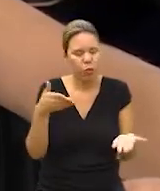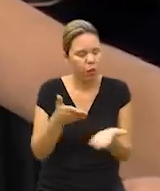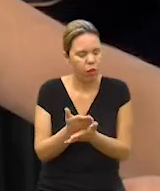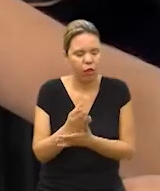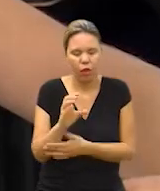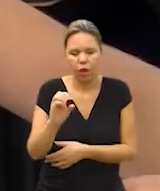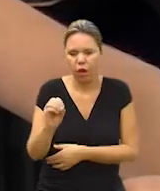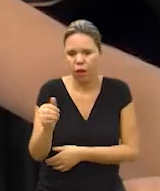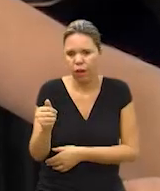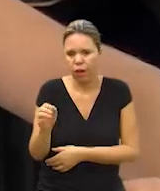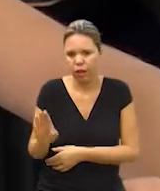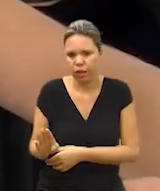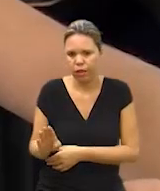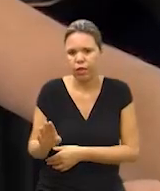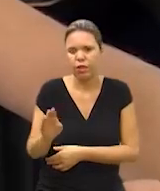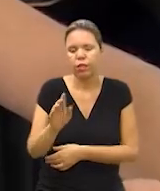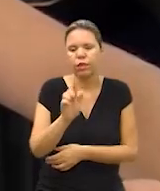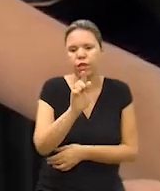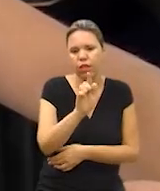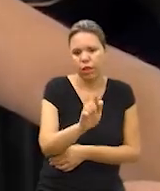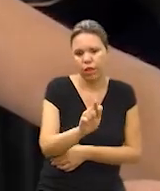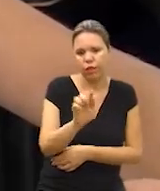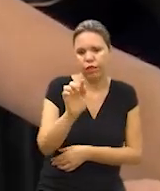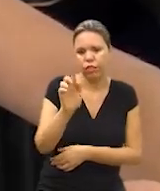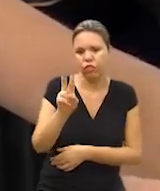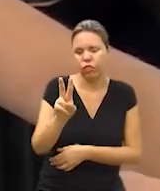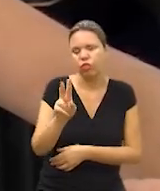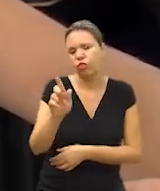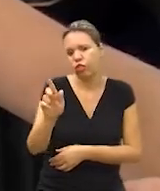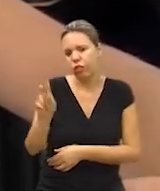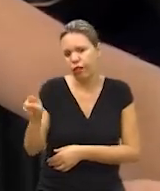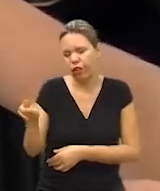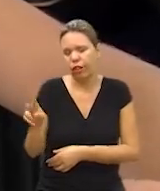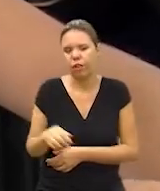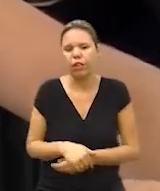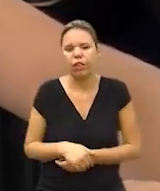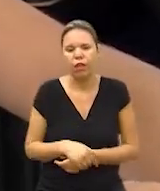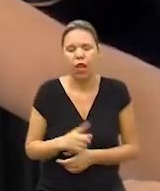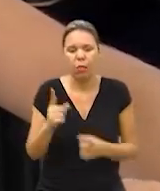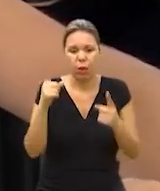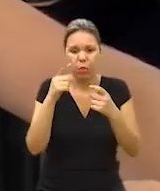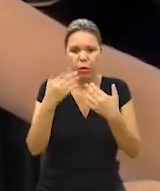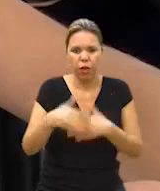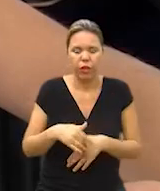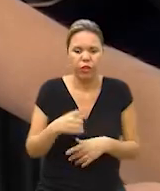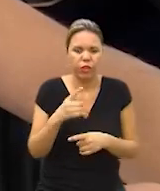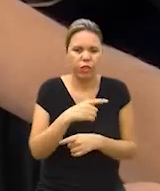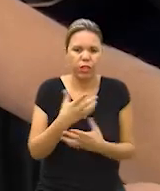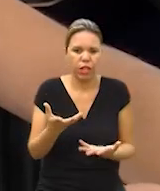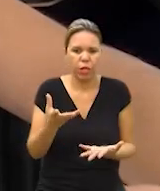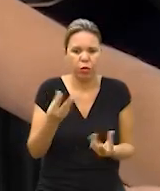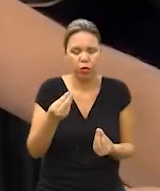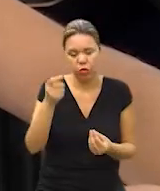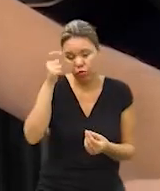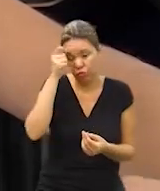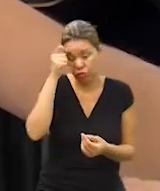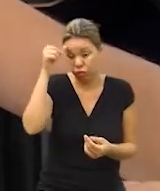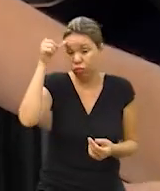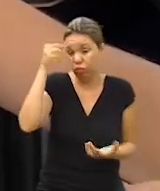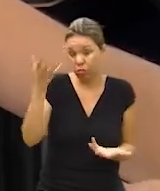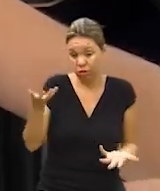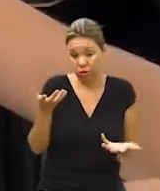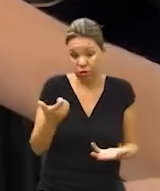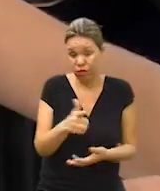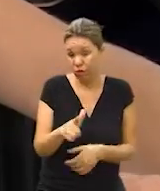aprovação na FGV, né? É uma prova muito complexa, requer muito conhecimento e sem